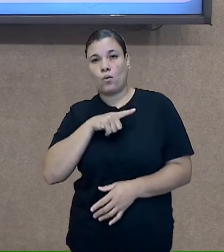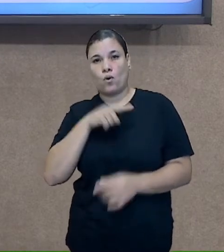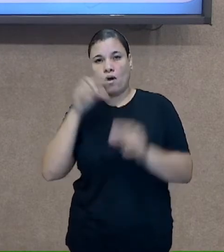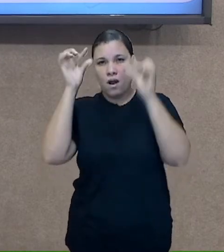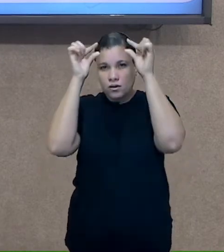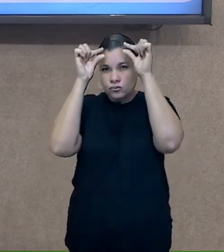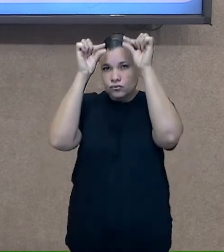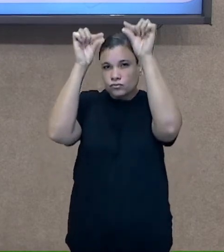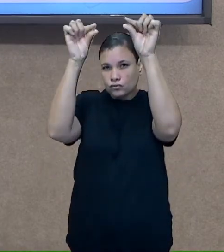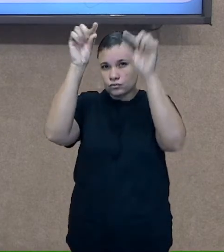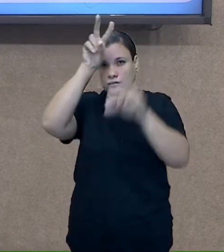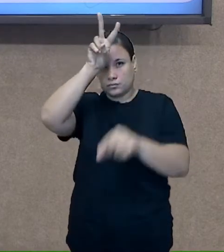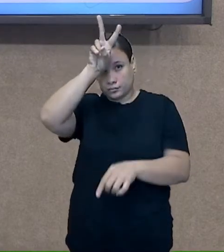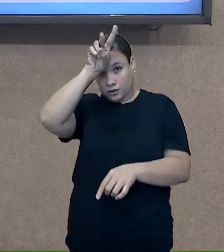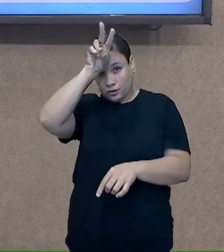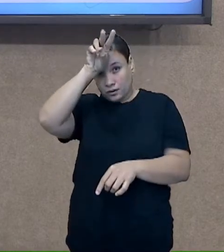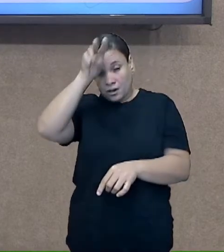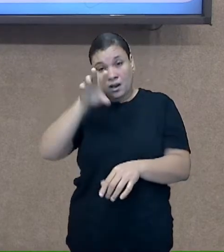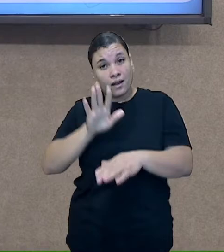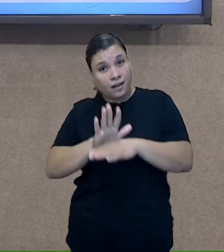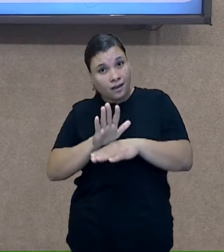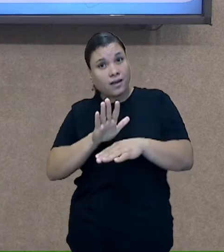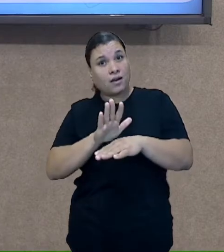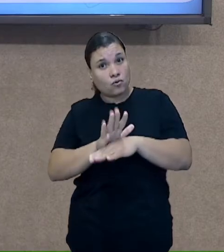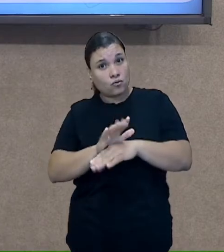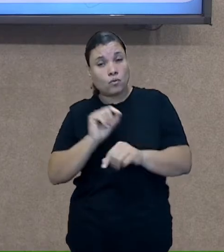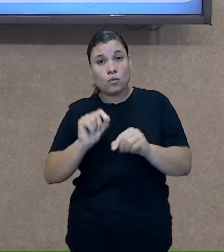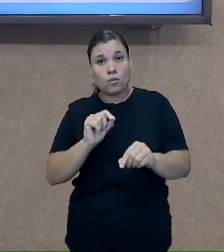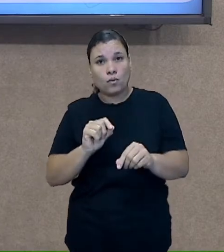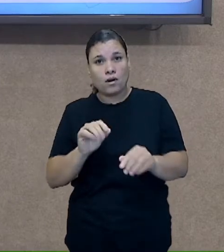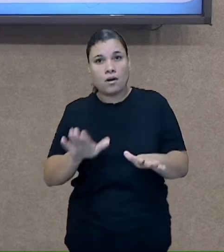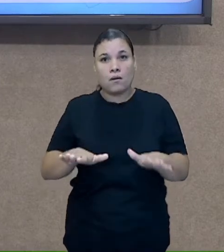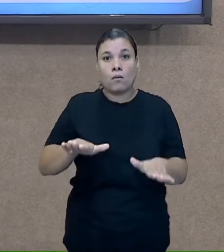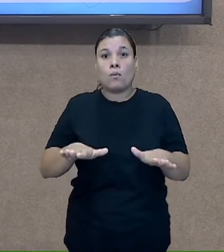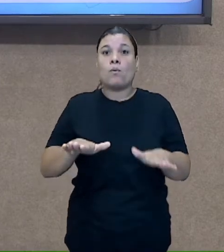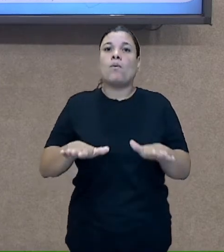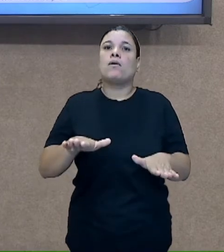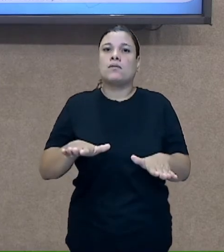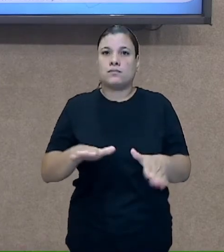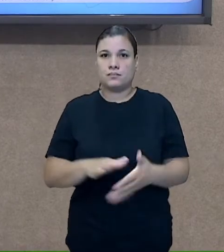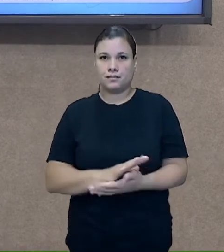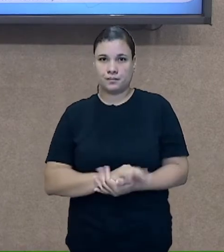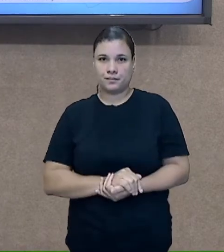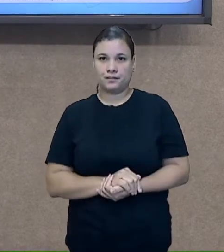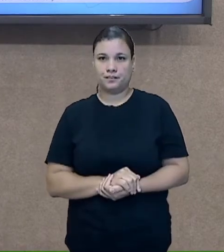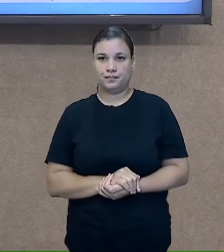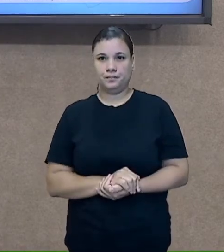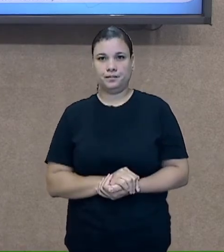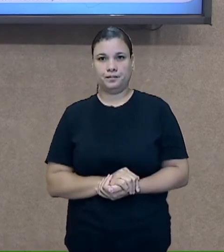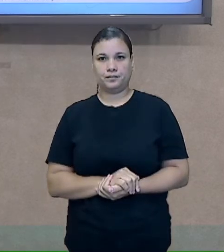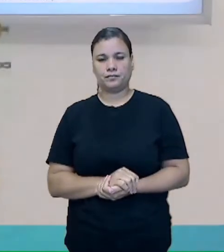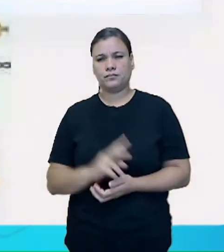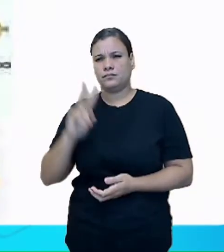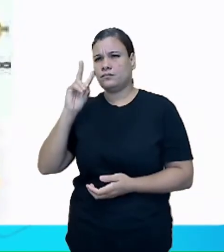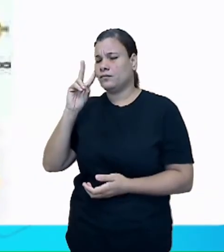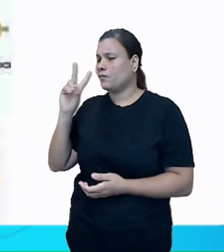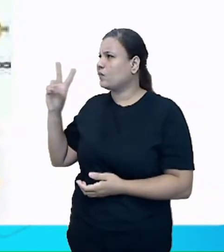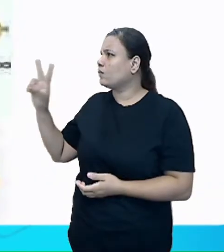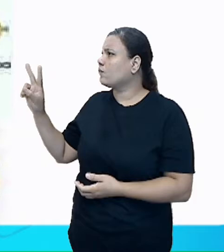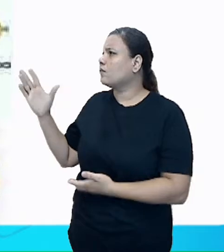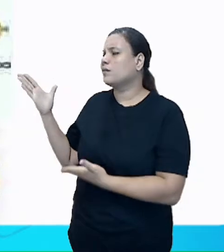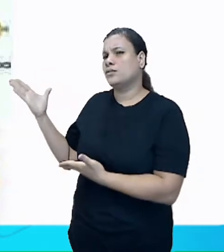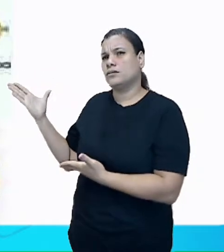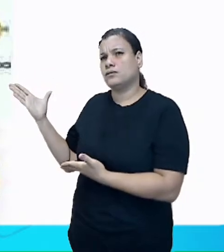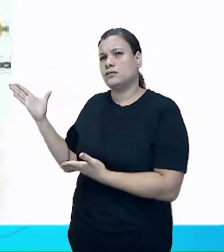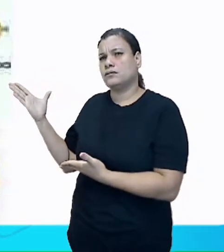da movimentação destes seres no espaço onde eles estão. Bom, como que se dá